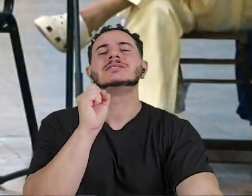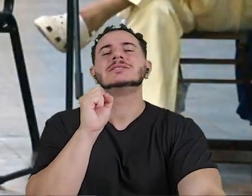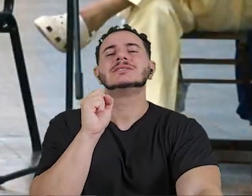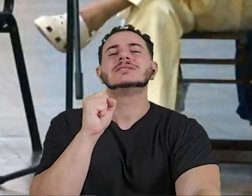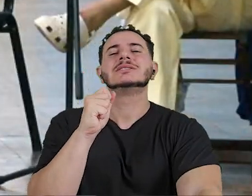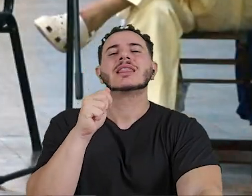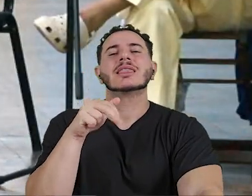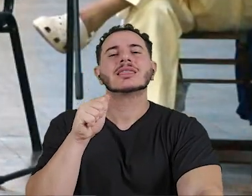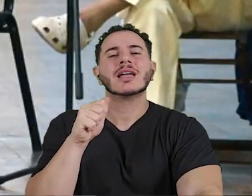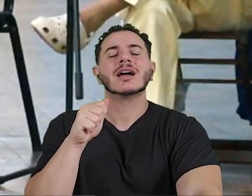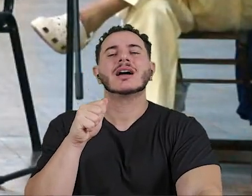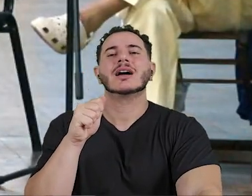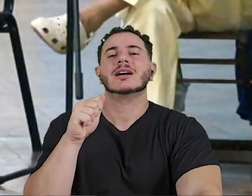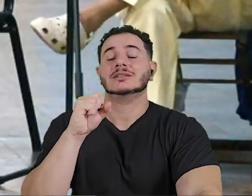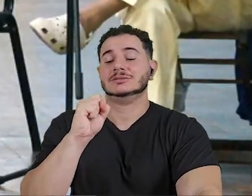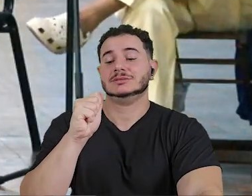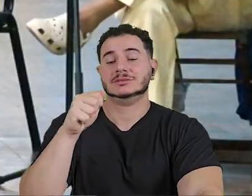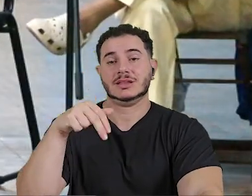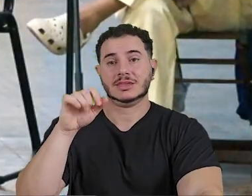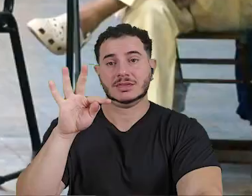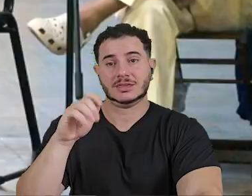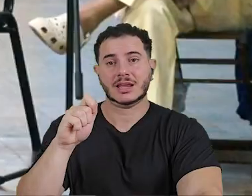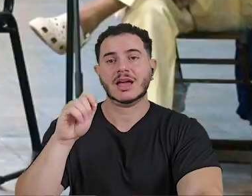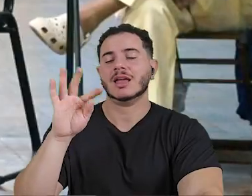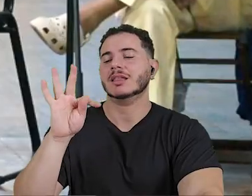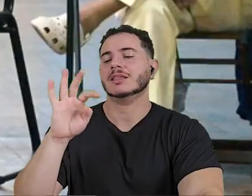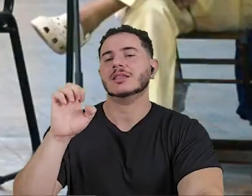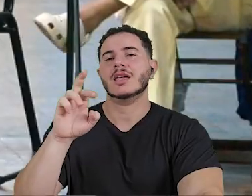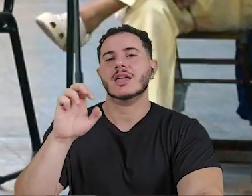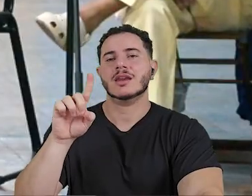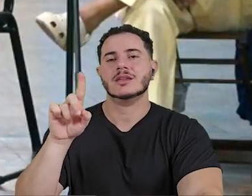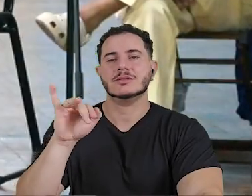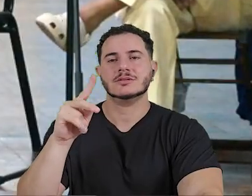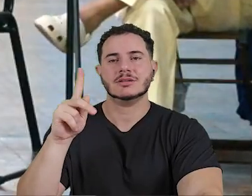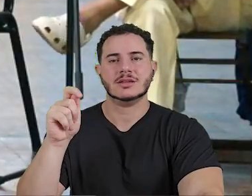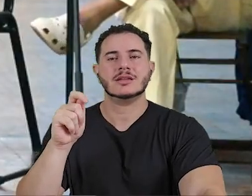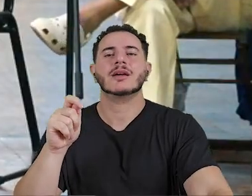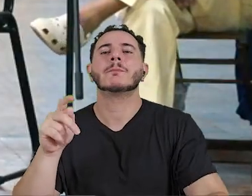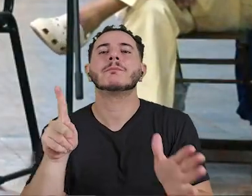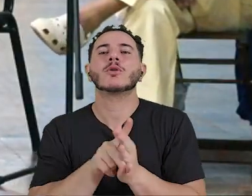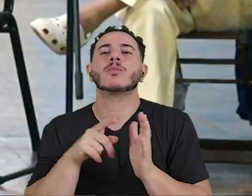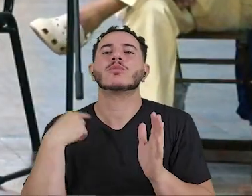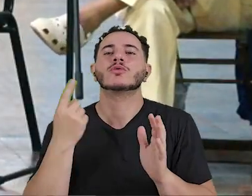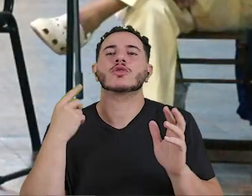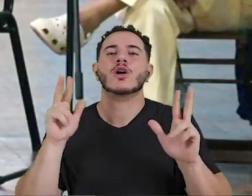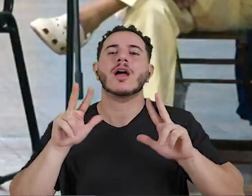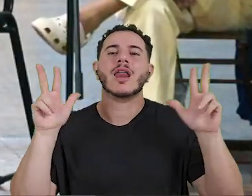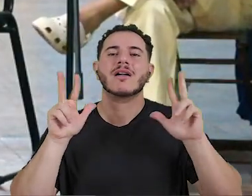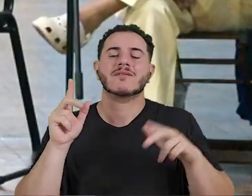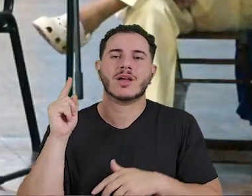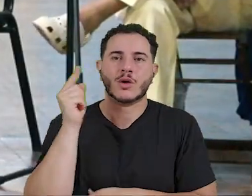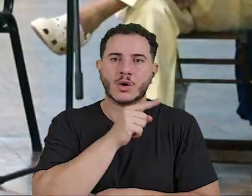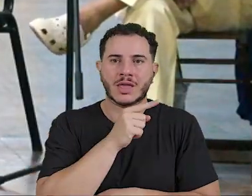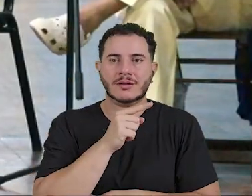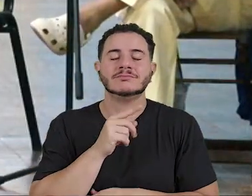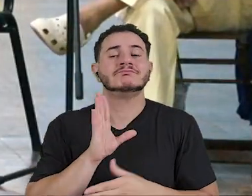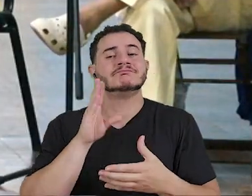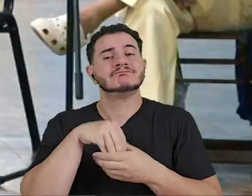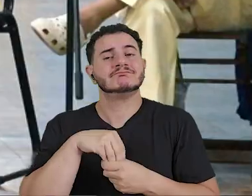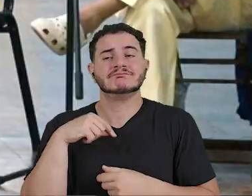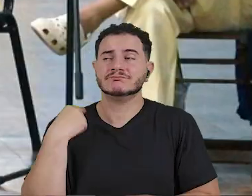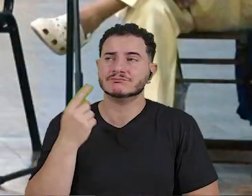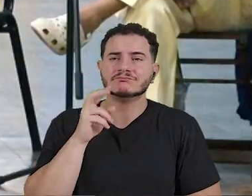uma igreja católica de São Sebastião, em que a gente fazia o festival lá, de carnaval. E a gente